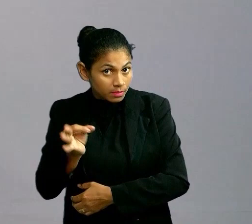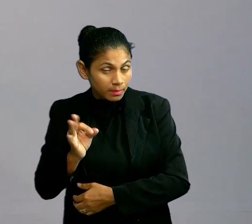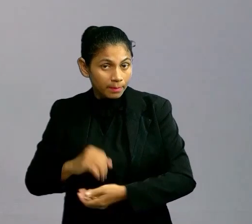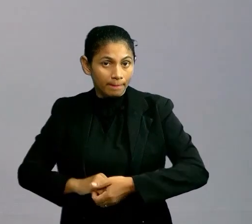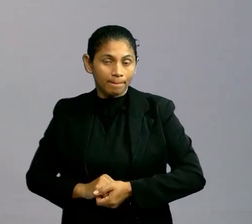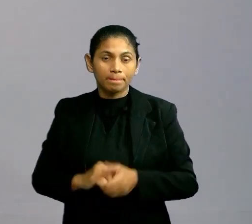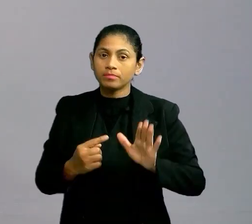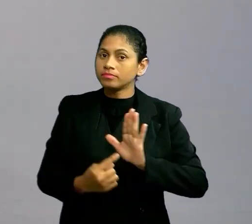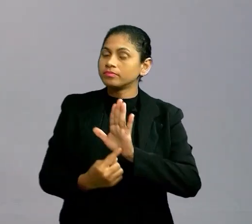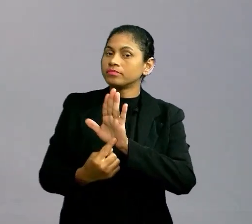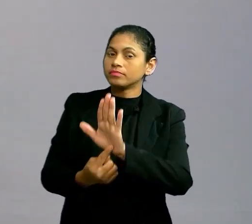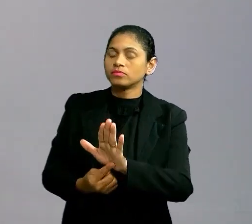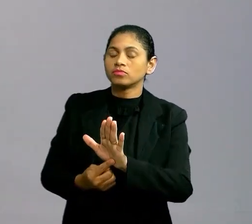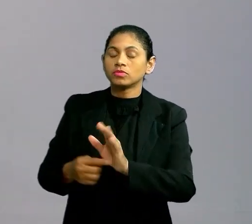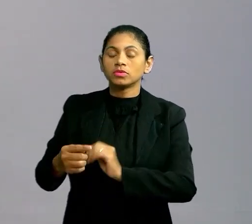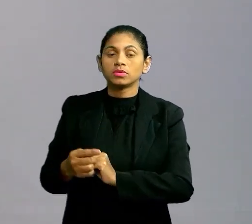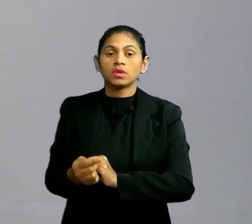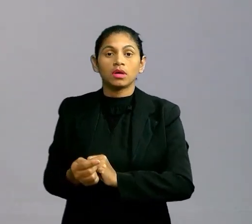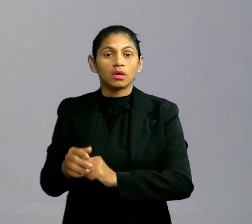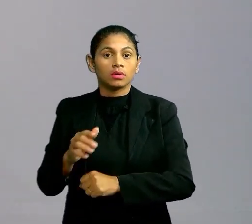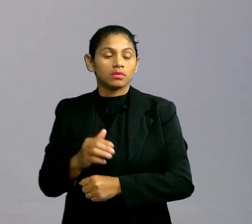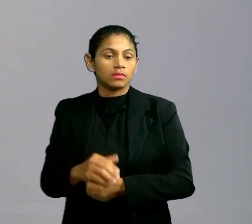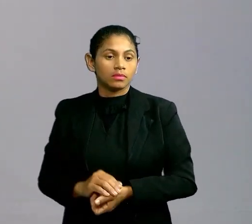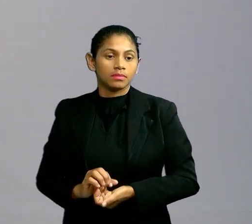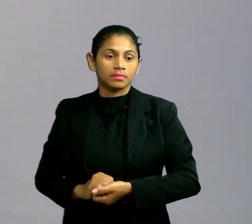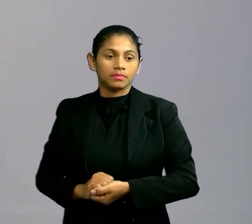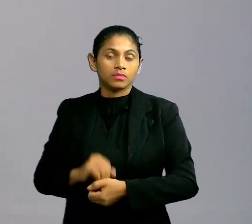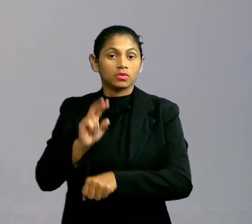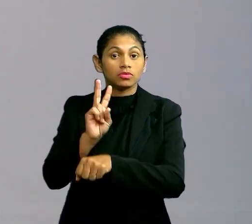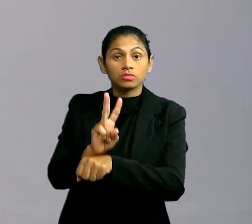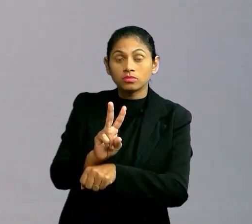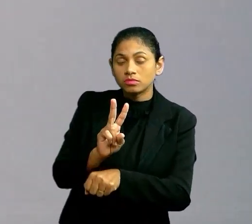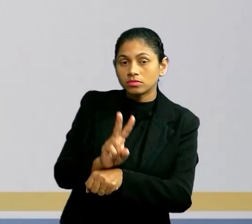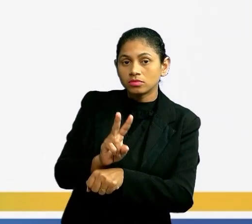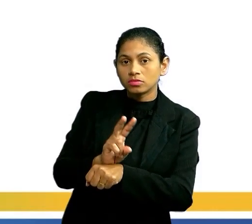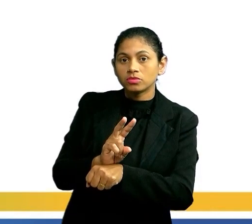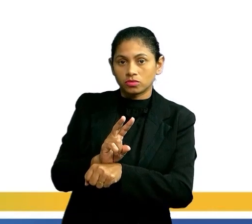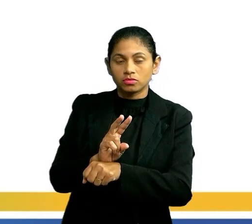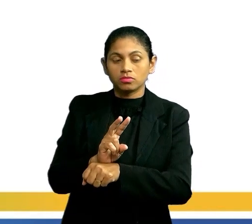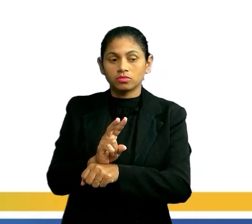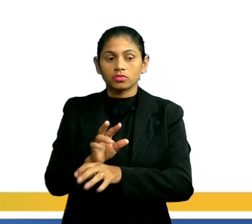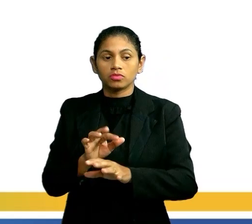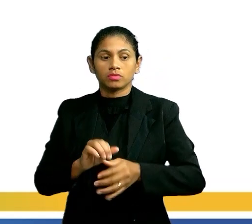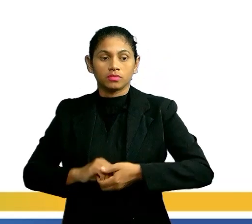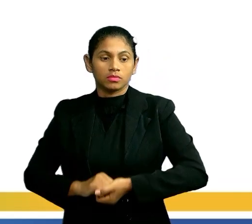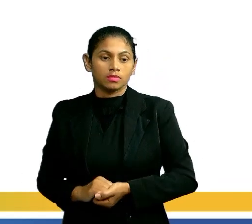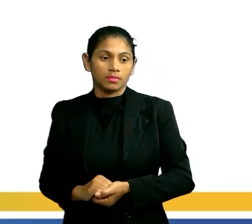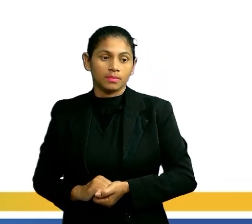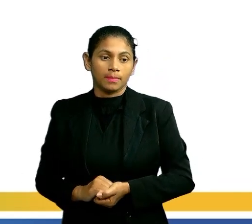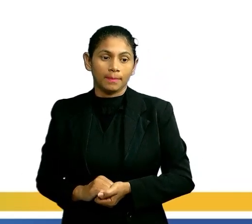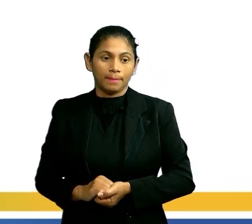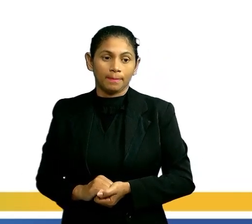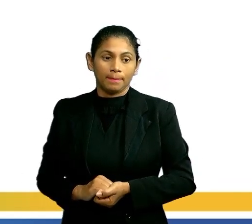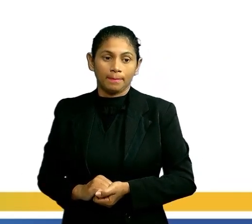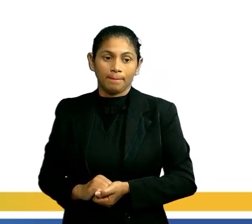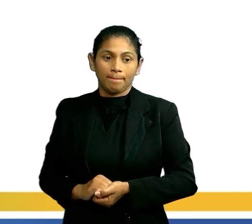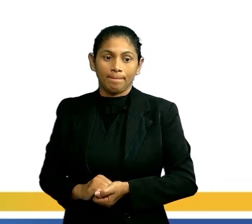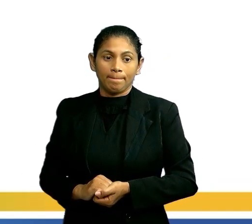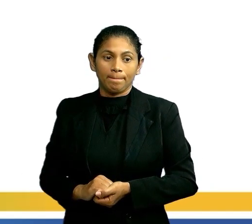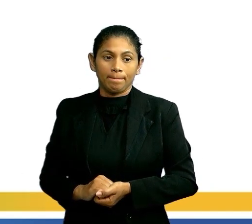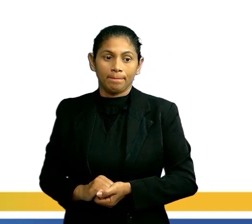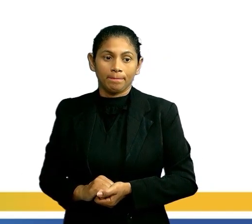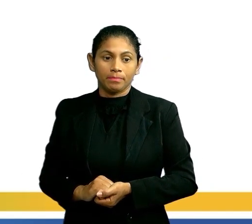com isso aqui vai te ajudar muito a compreender a situação e as fórmulas que vão vir, ok? Beleza? Então, bora